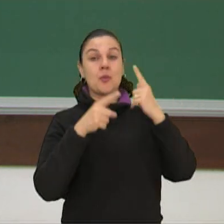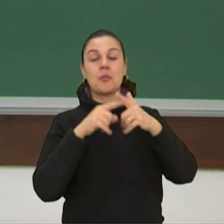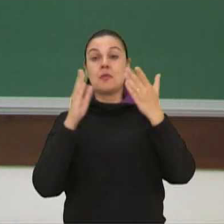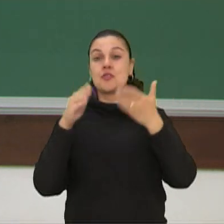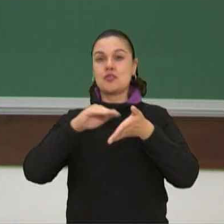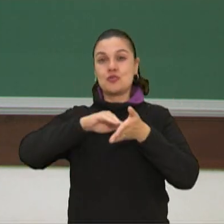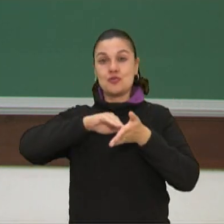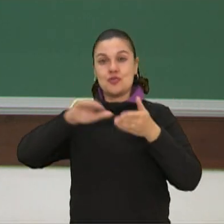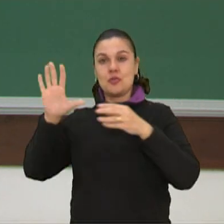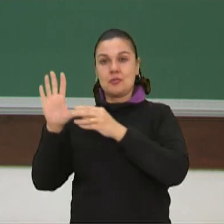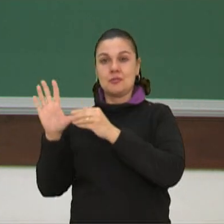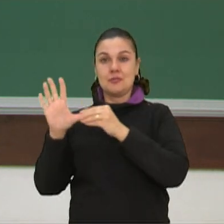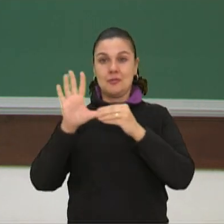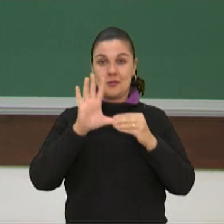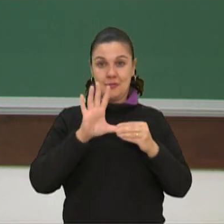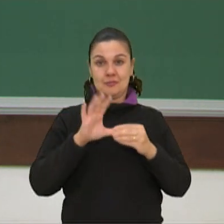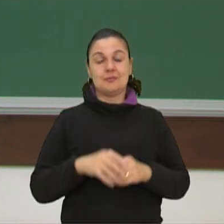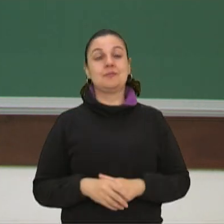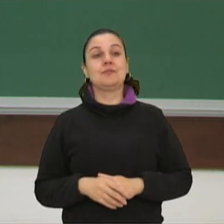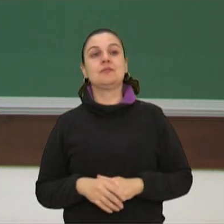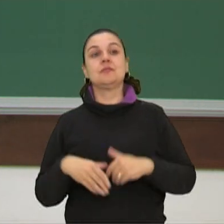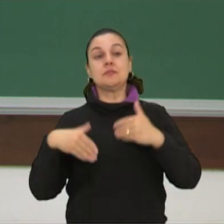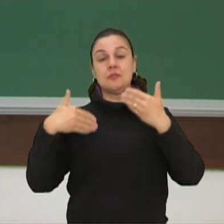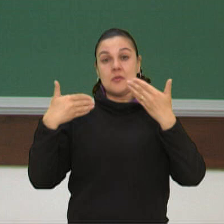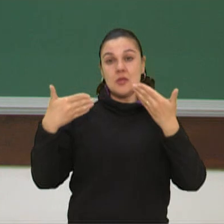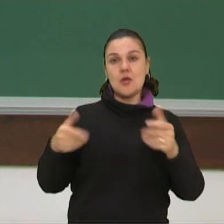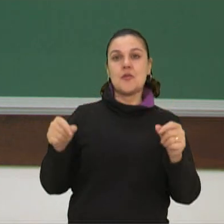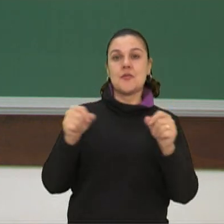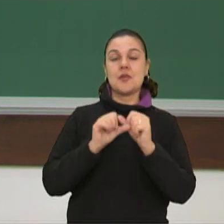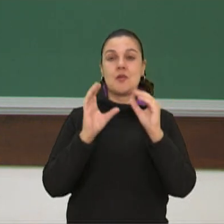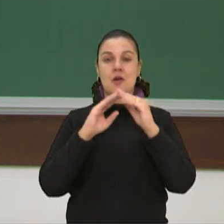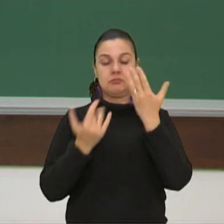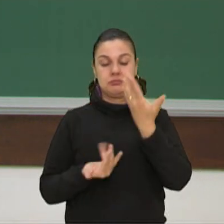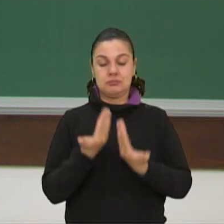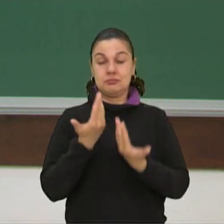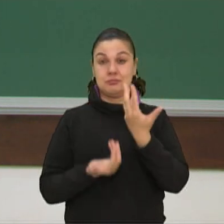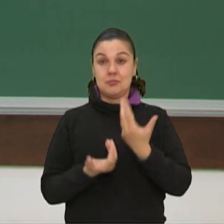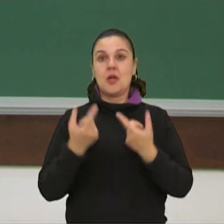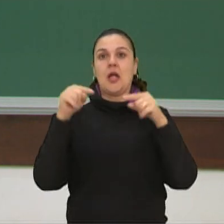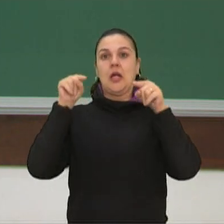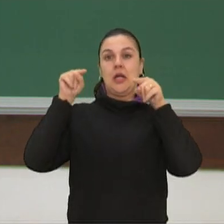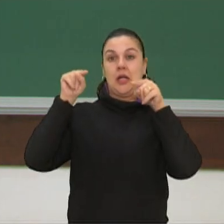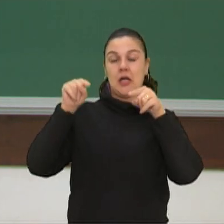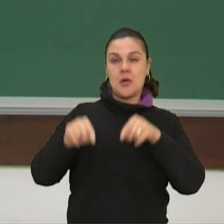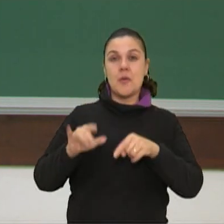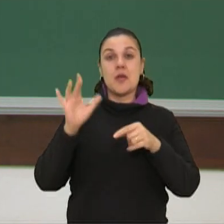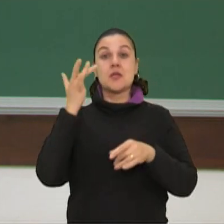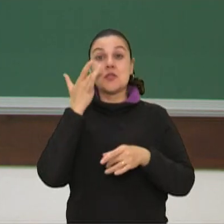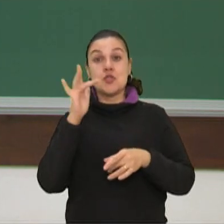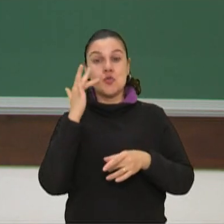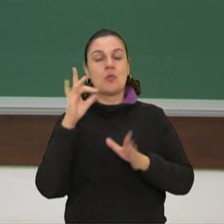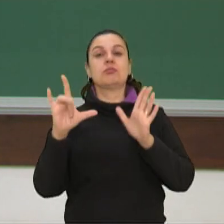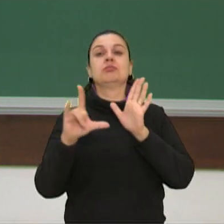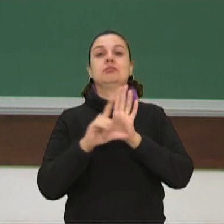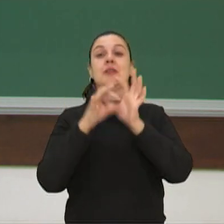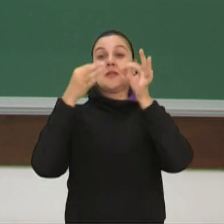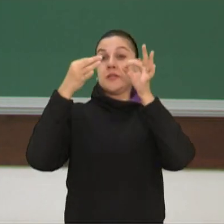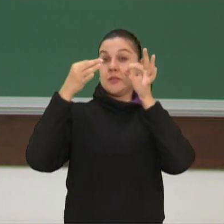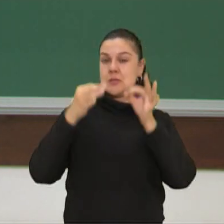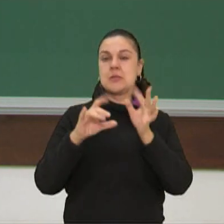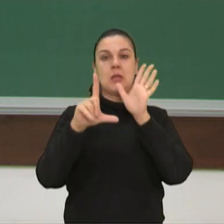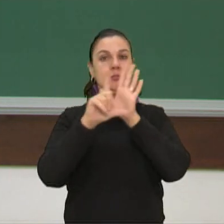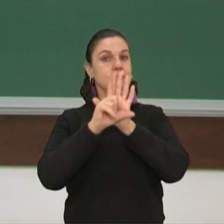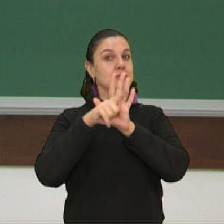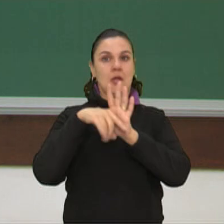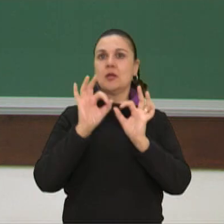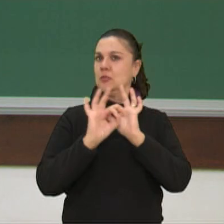estava tirado o quinto. É uma barra de ouro feita numa casa de fundição. Esse ouro era o ouro legal, dentro da